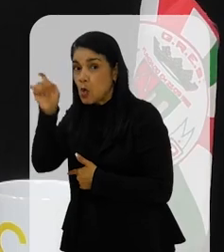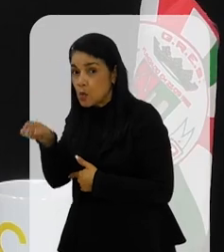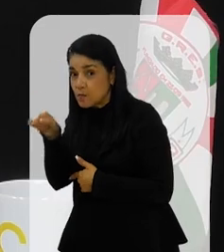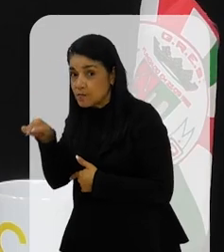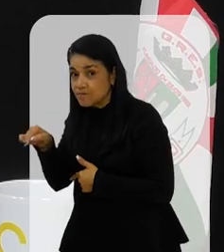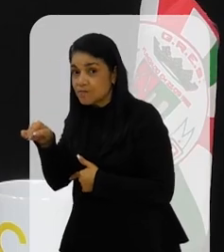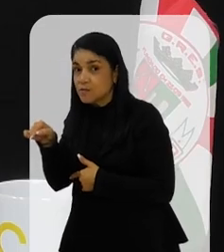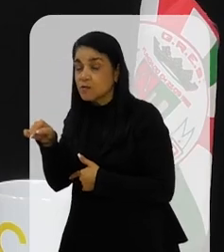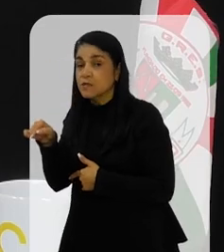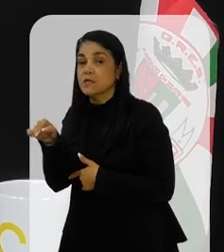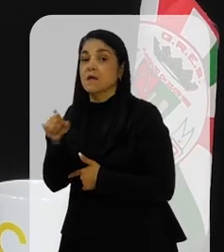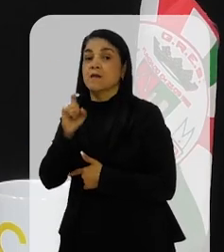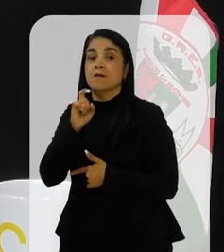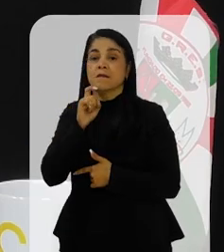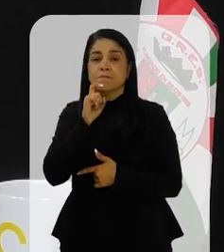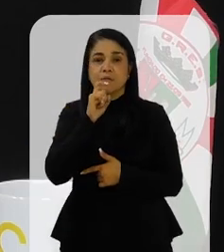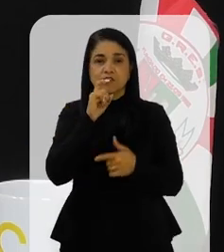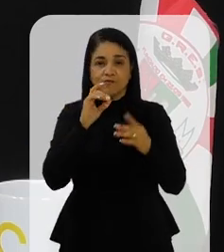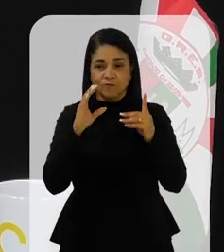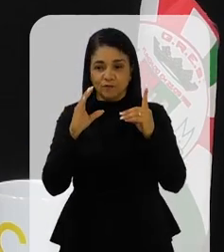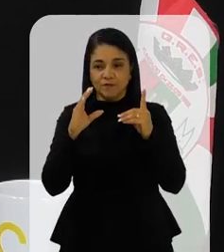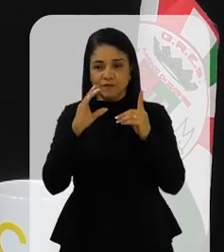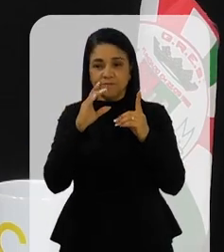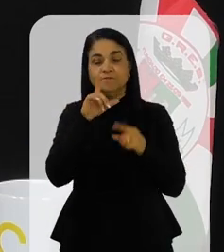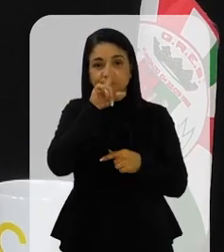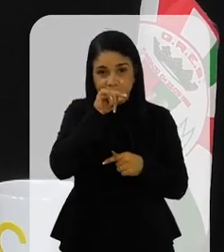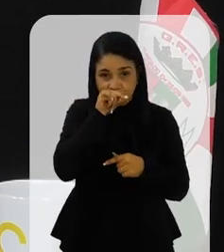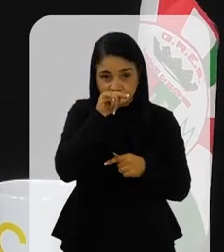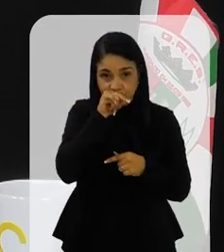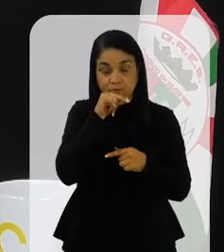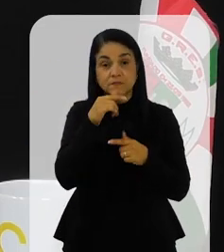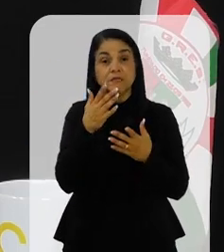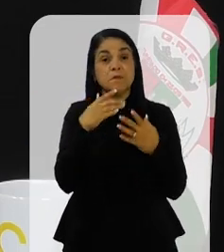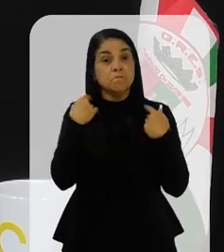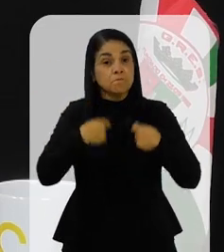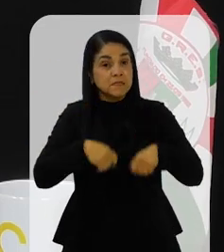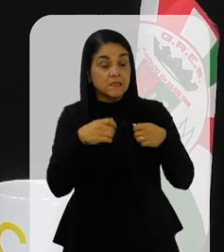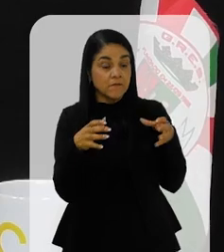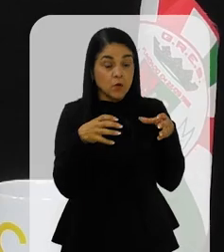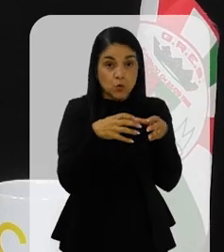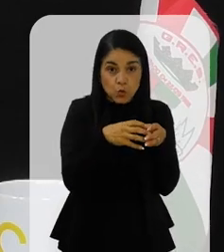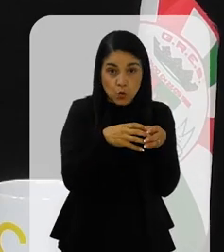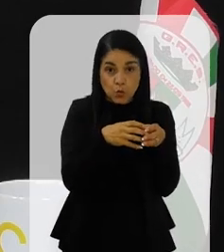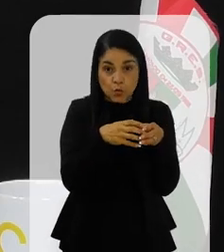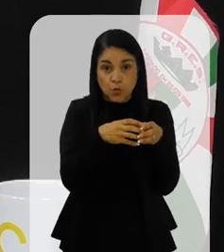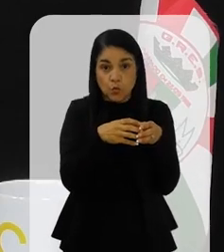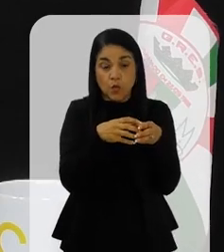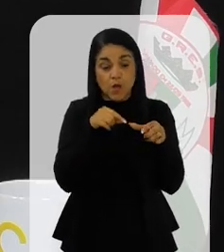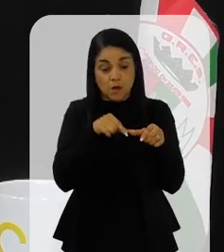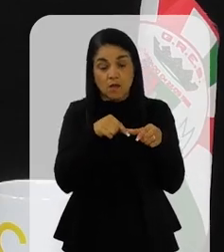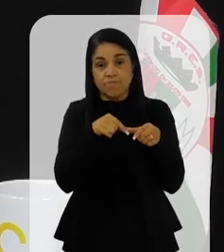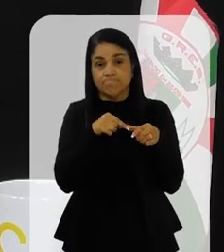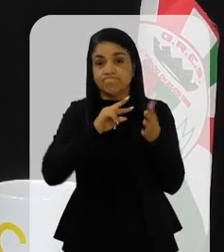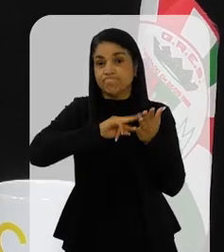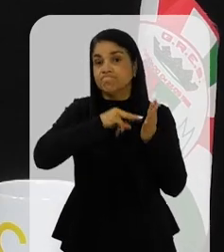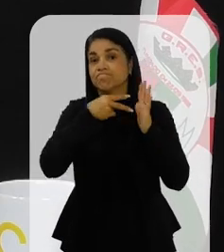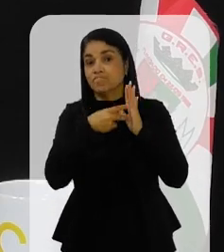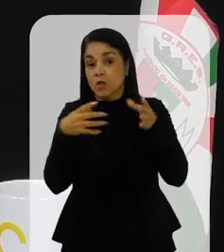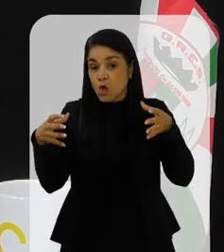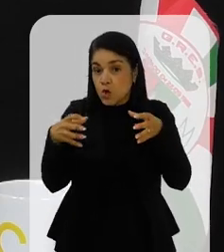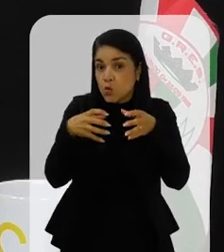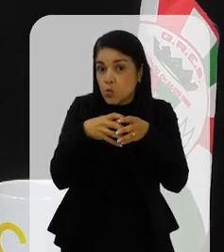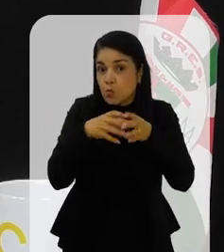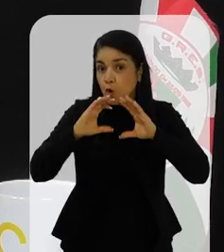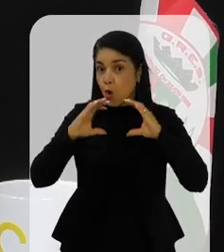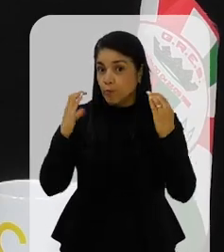Nilópolis precisava de grupos. Grupos atualmente é denominado como ala de comunidade.